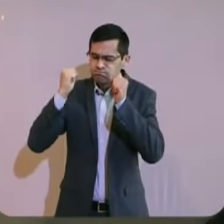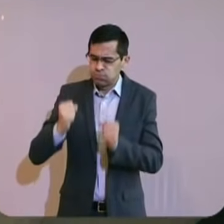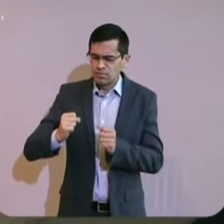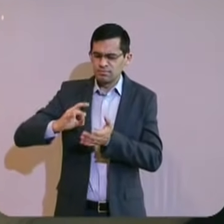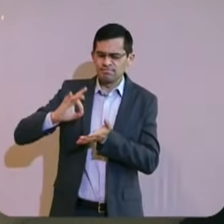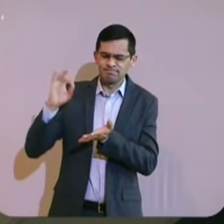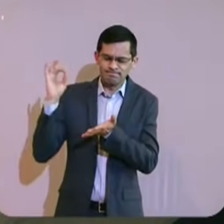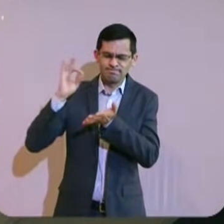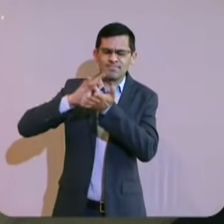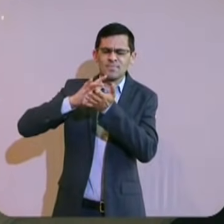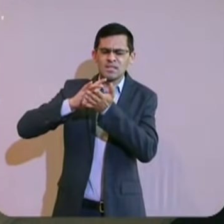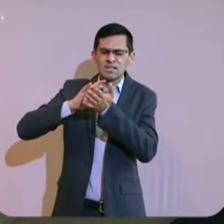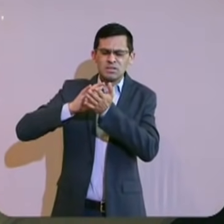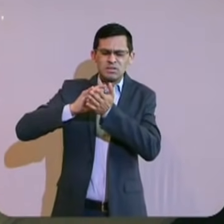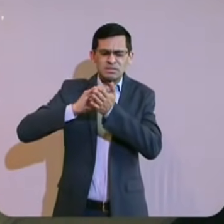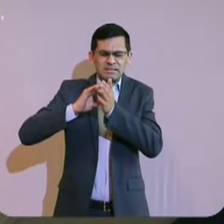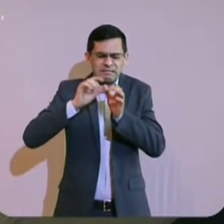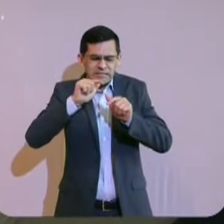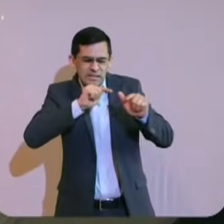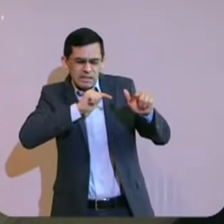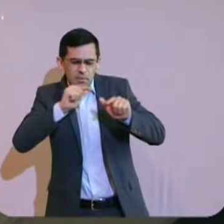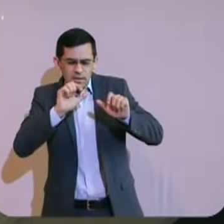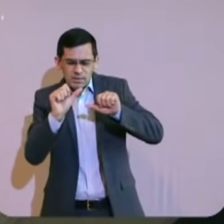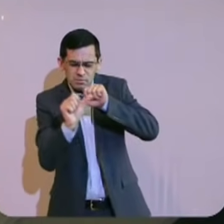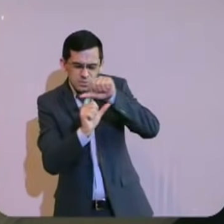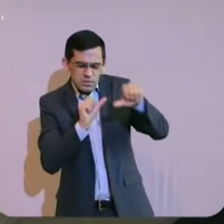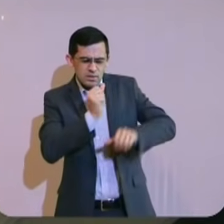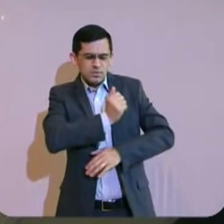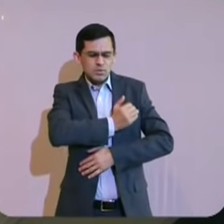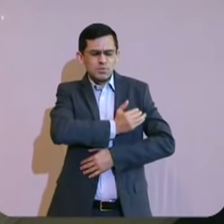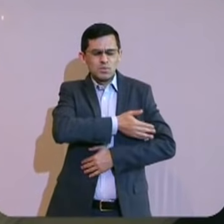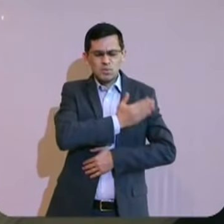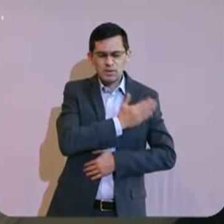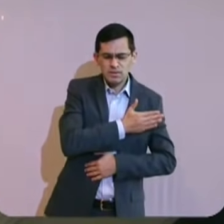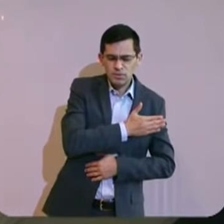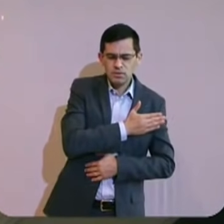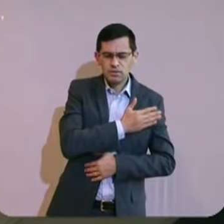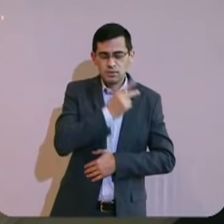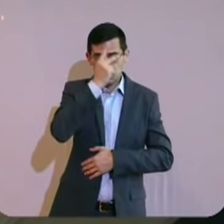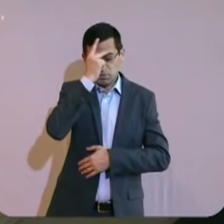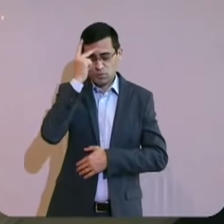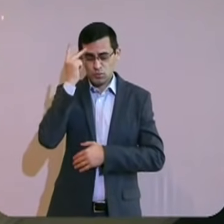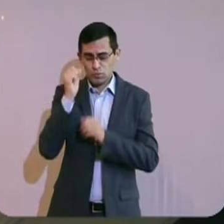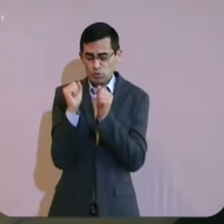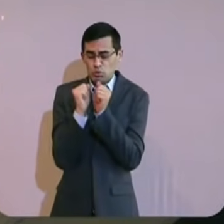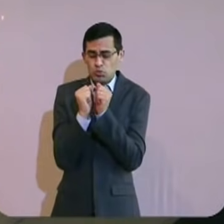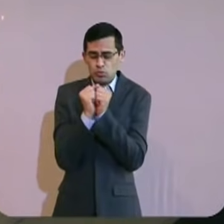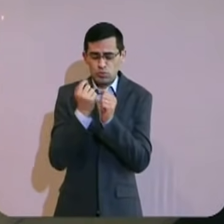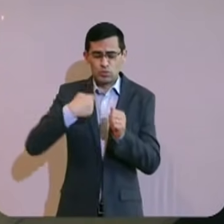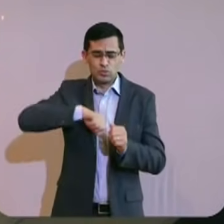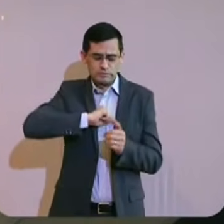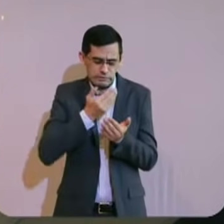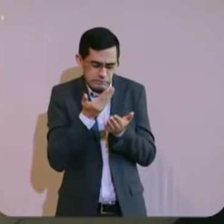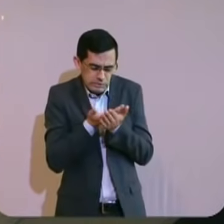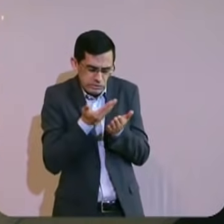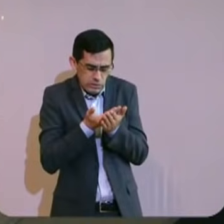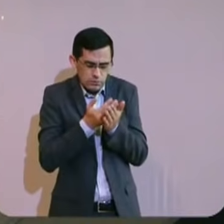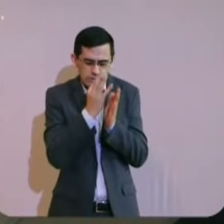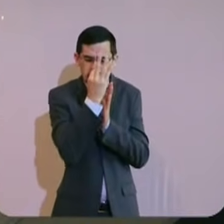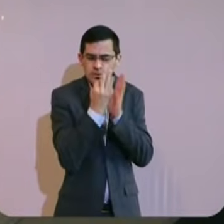Senhor, estar atuando nos corações daqueles que conosco estão meditando nesse